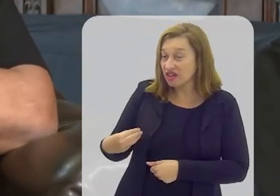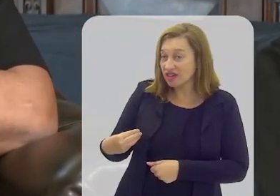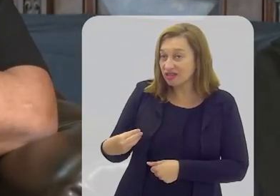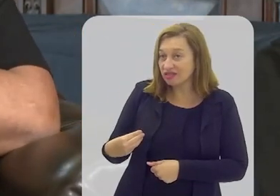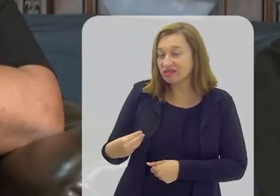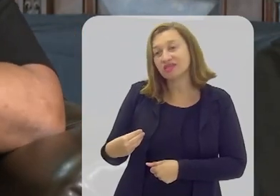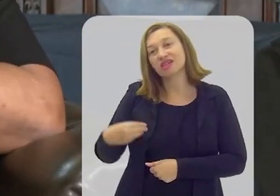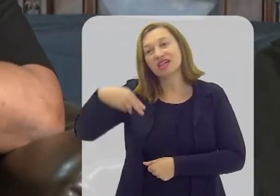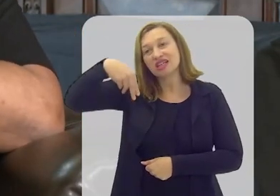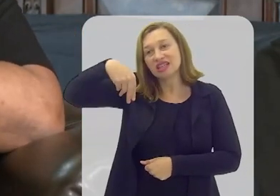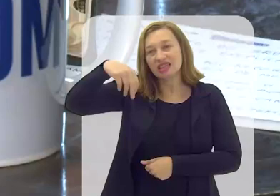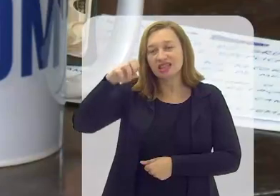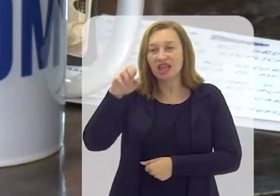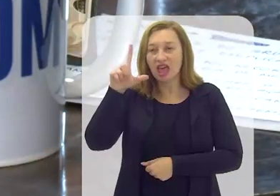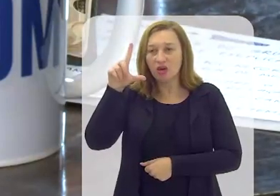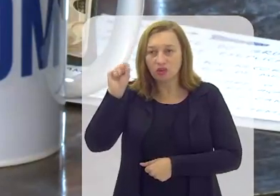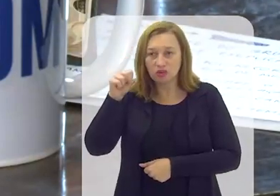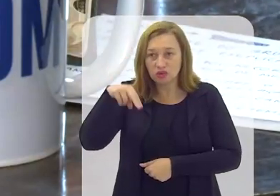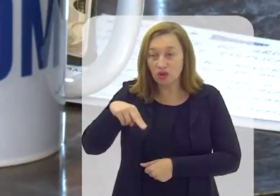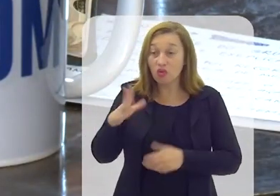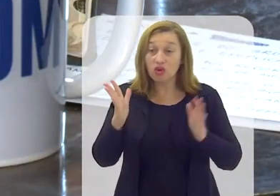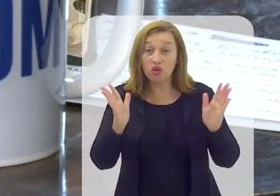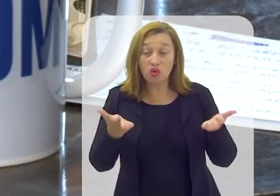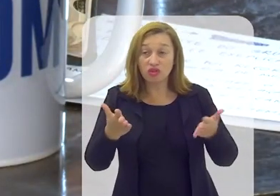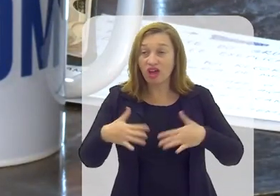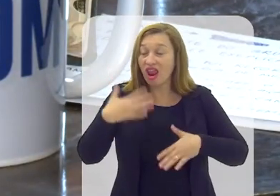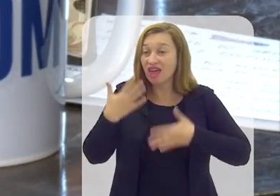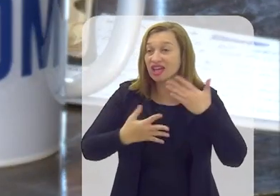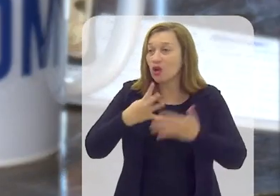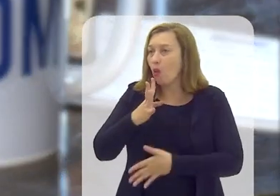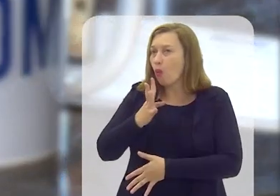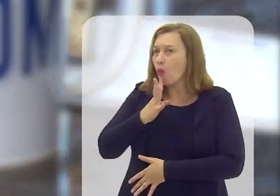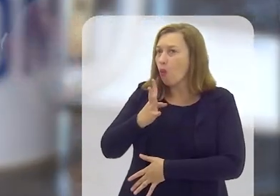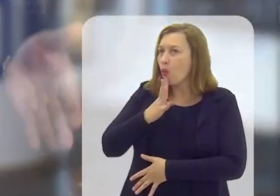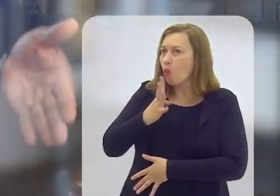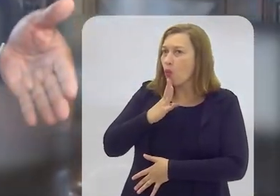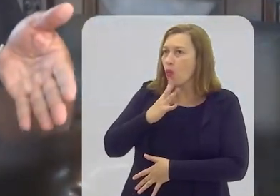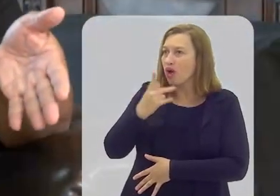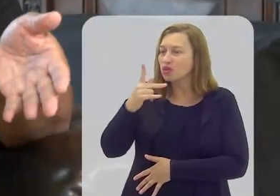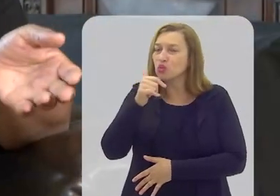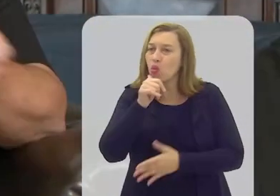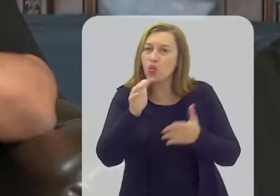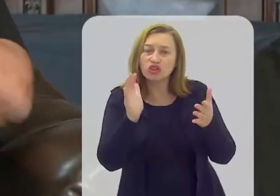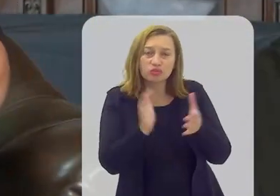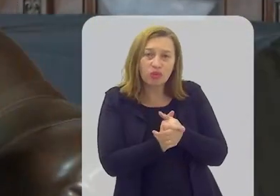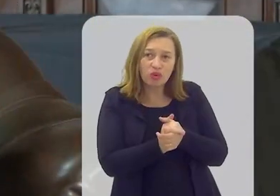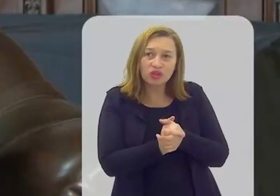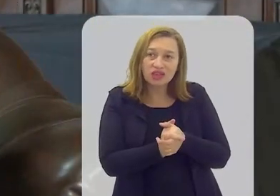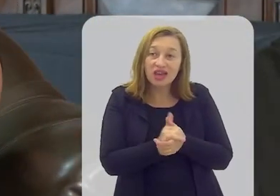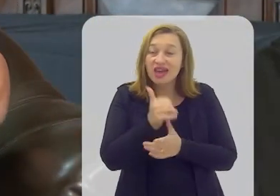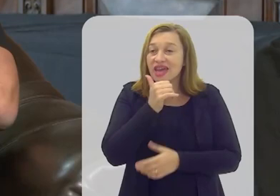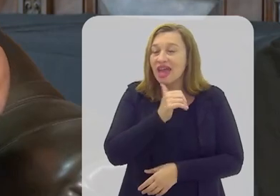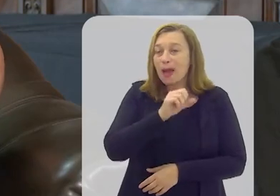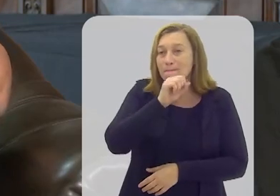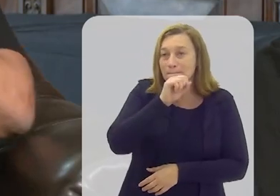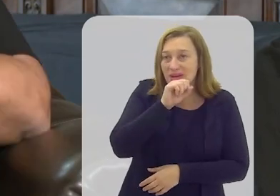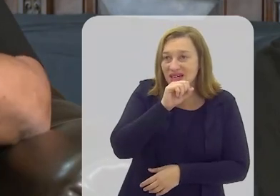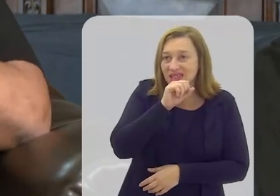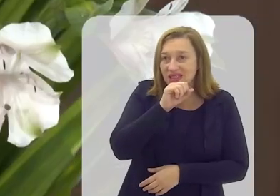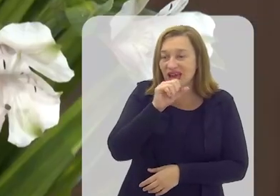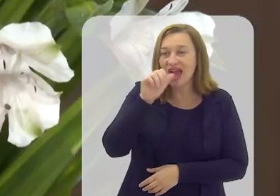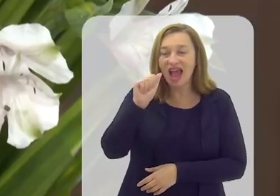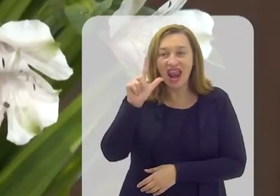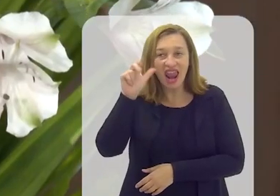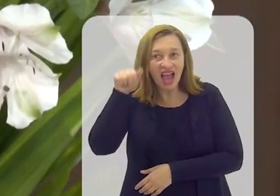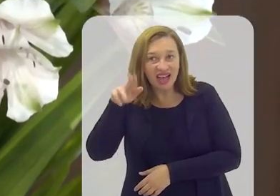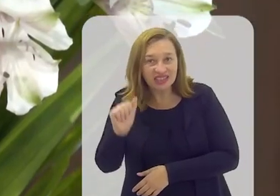nosso grande Nelson Silva. E hoje eu tenho a surpresa de conhecer a sua esposa, que é mãe de Alana, e Alana